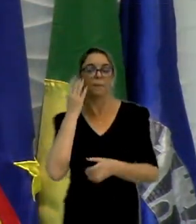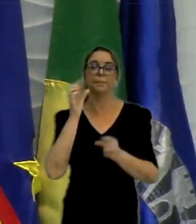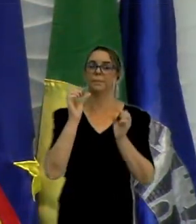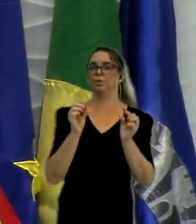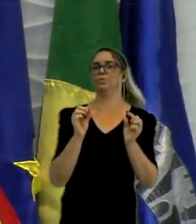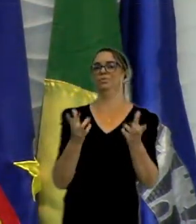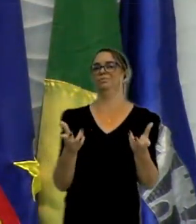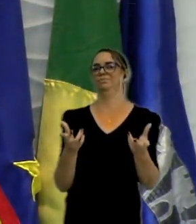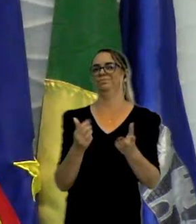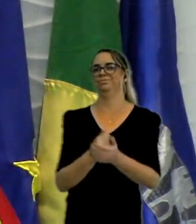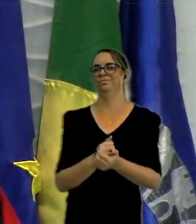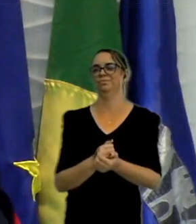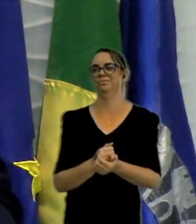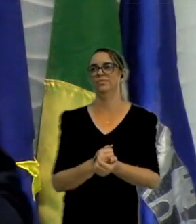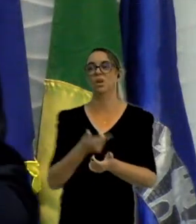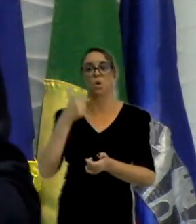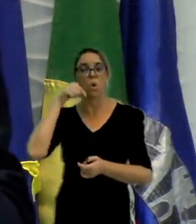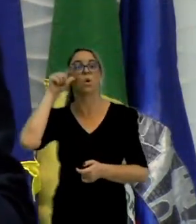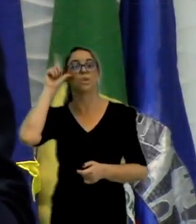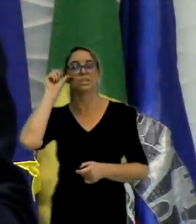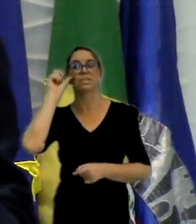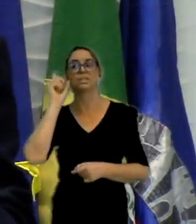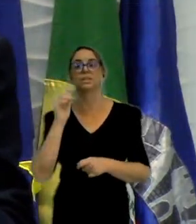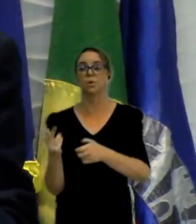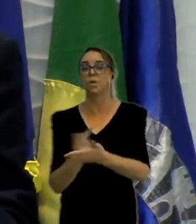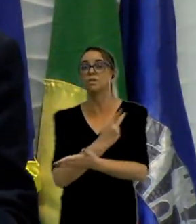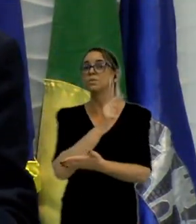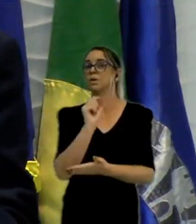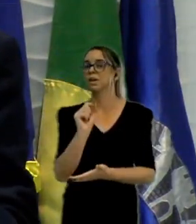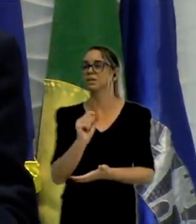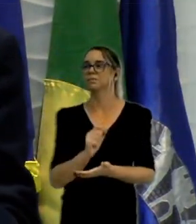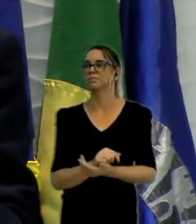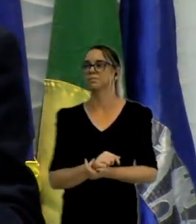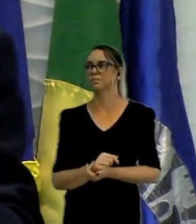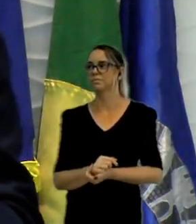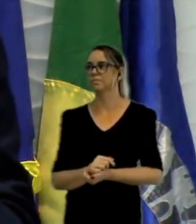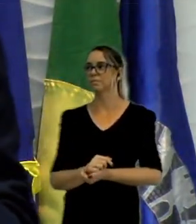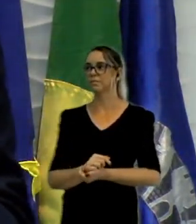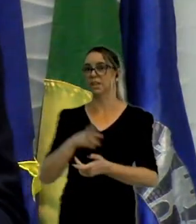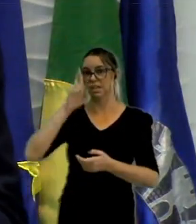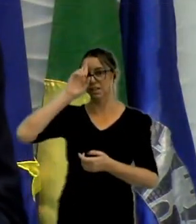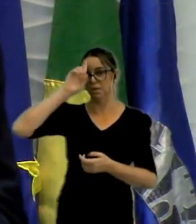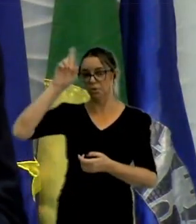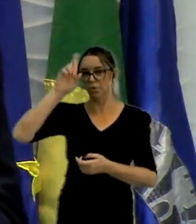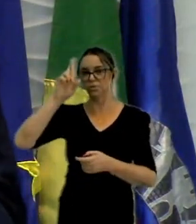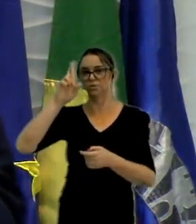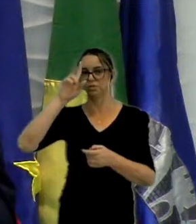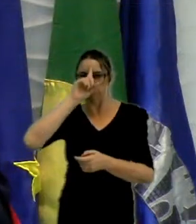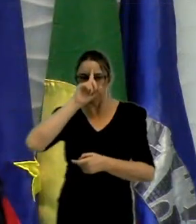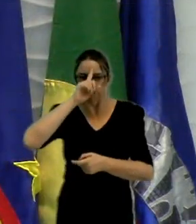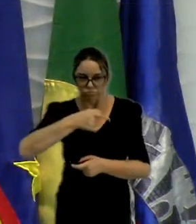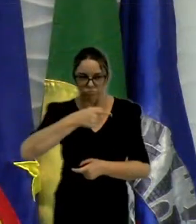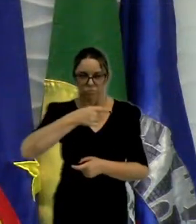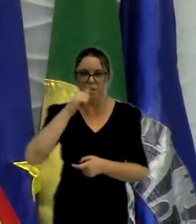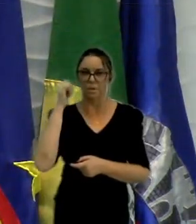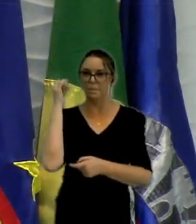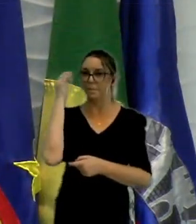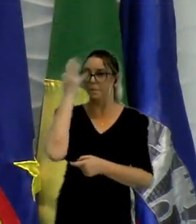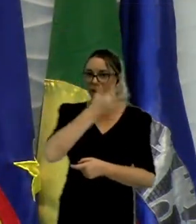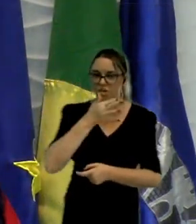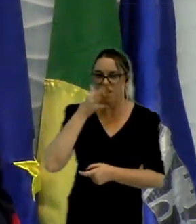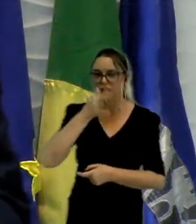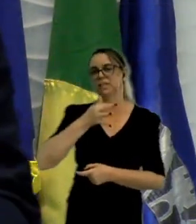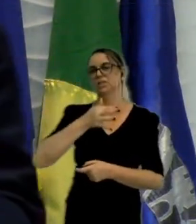Ontem, mudaram o diretor e coordenação da Compesa de Belo Jardim de